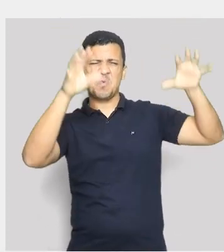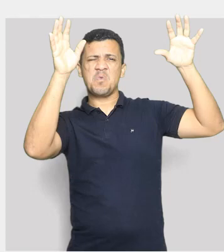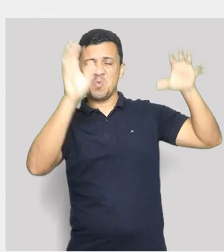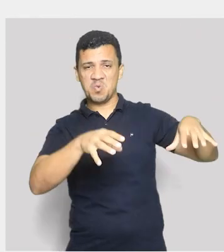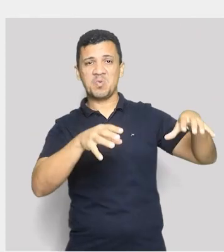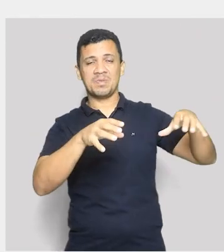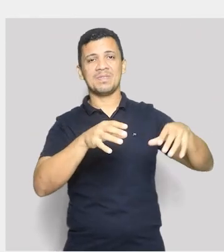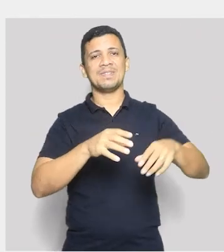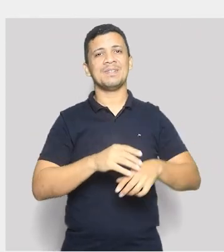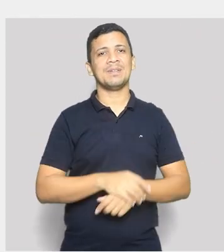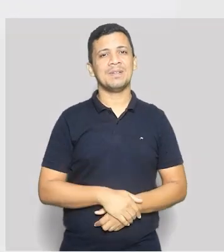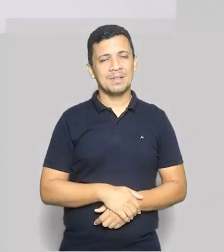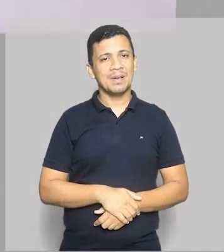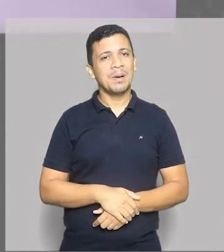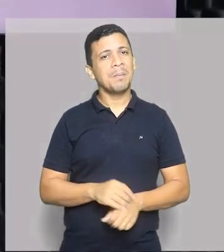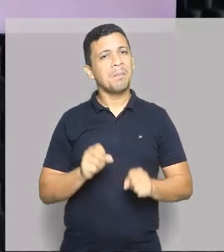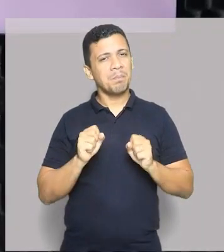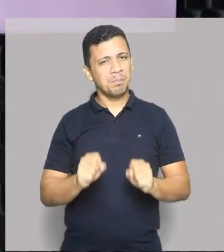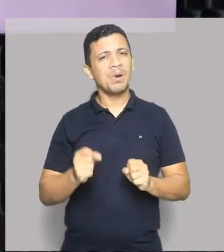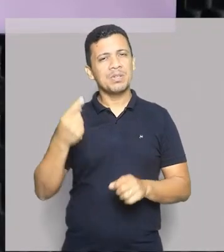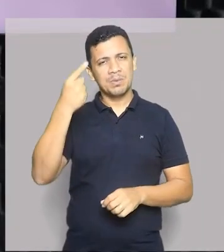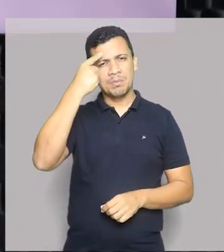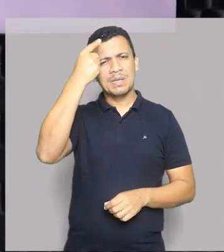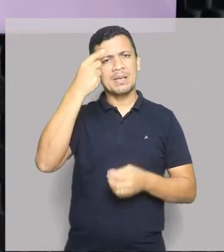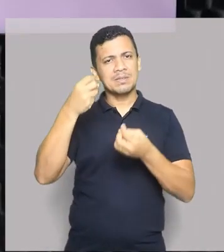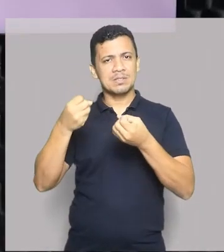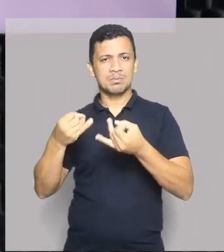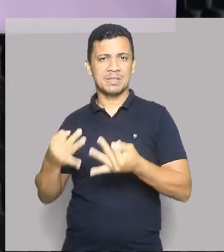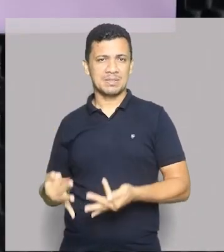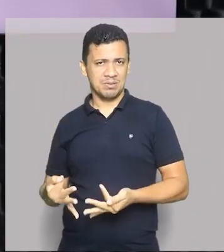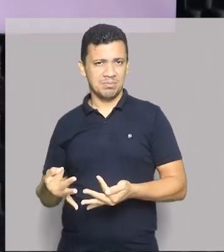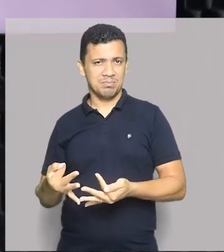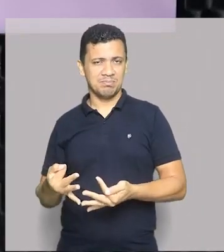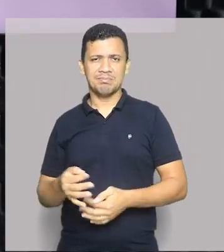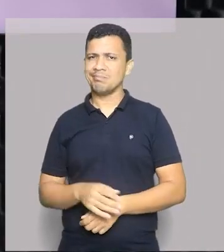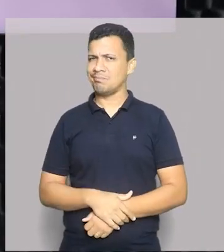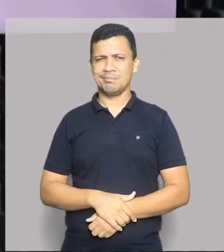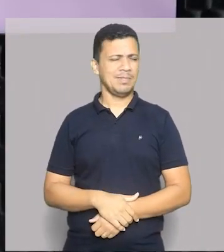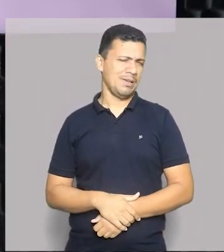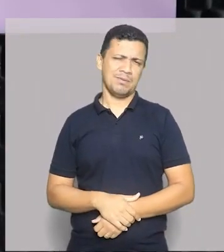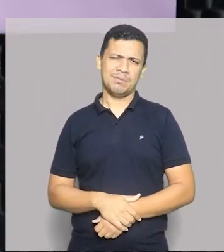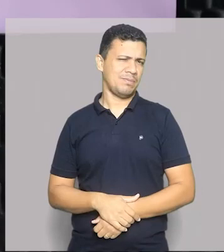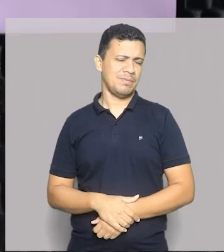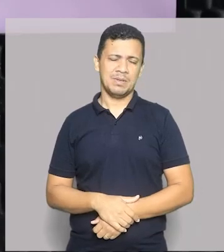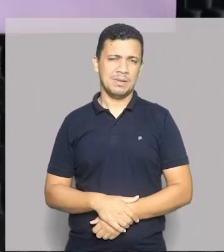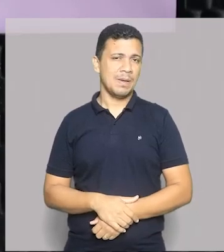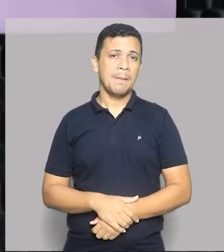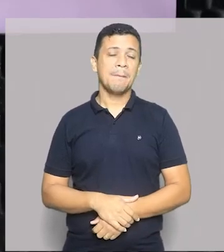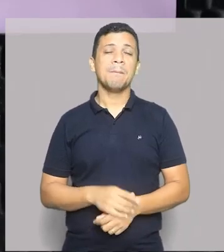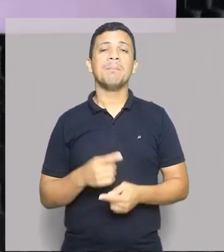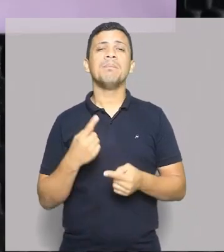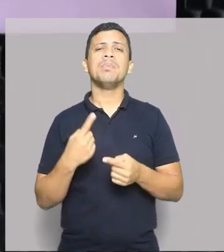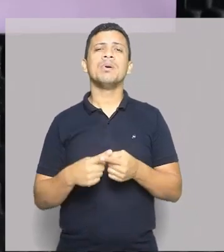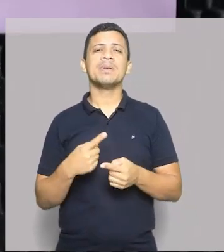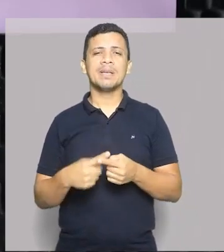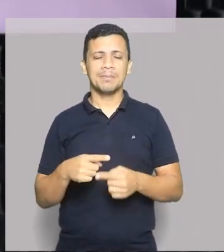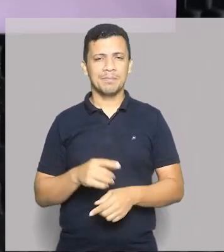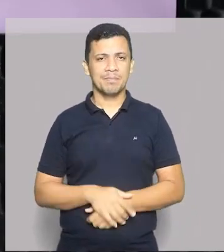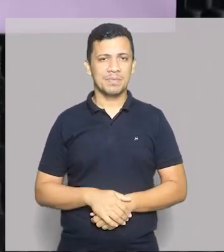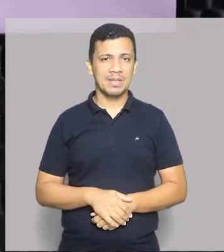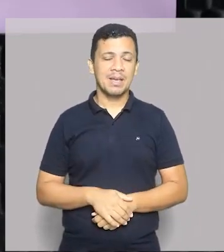forte. Isso pode ser uma ideia de explicação? Não. Por quê? Porque a ideia de